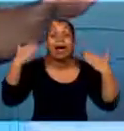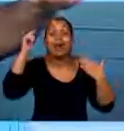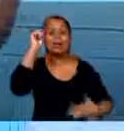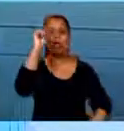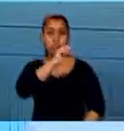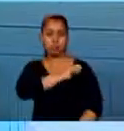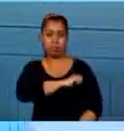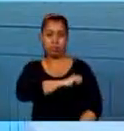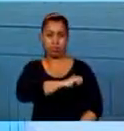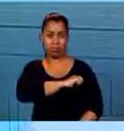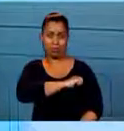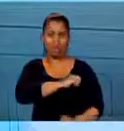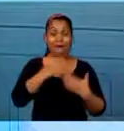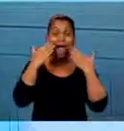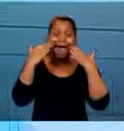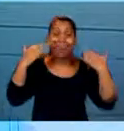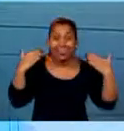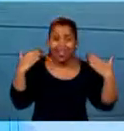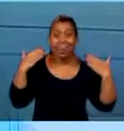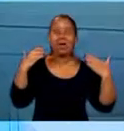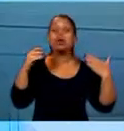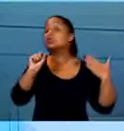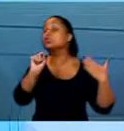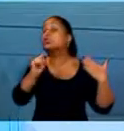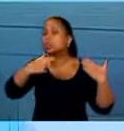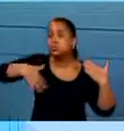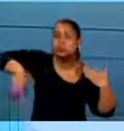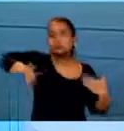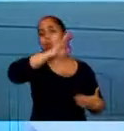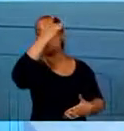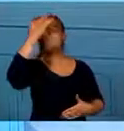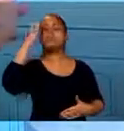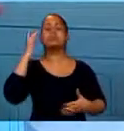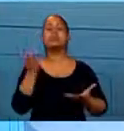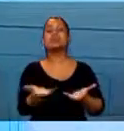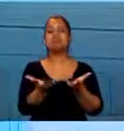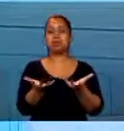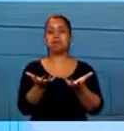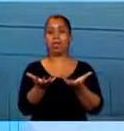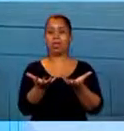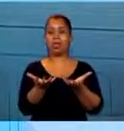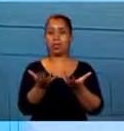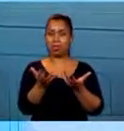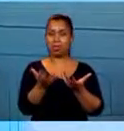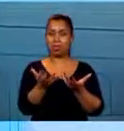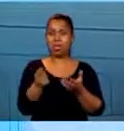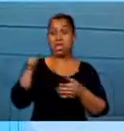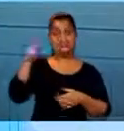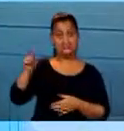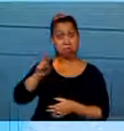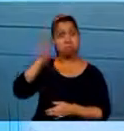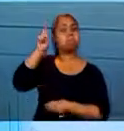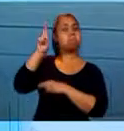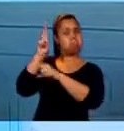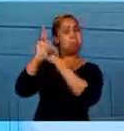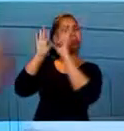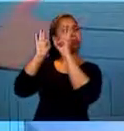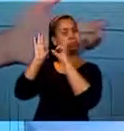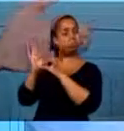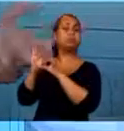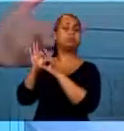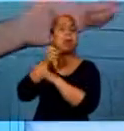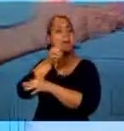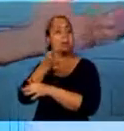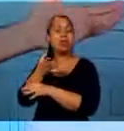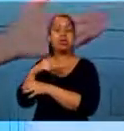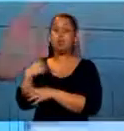da comunidade que nós queremos. Sim. E ele representa esse papel muito bem. E